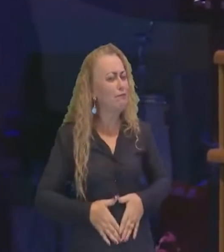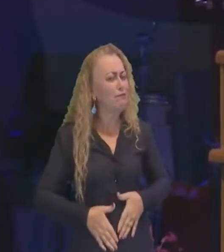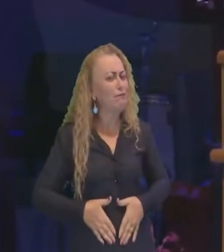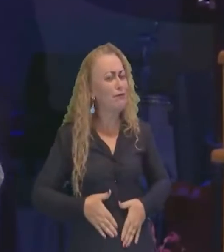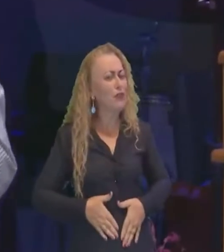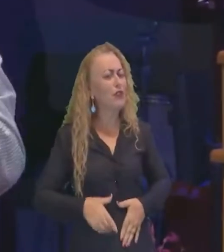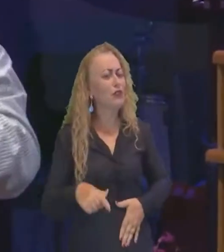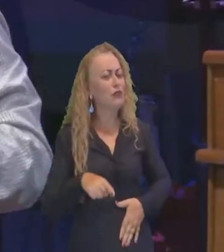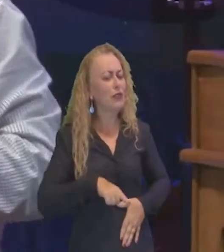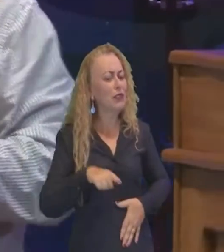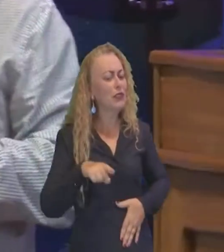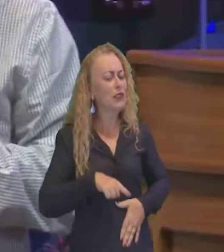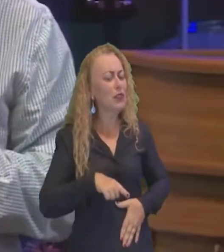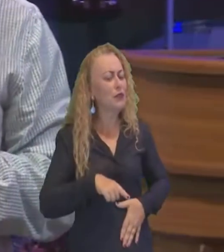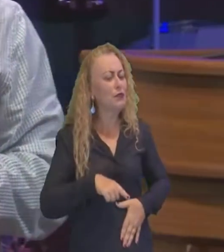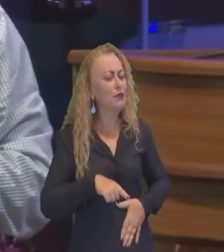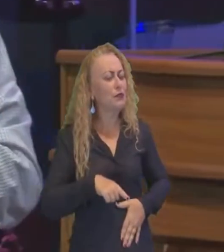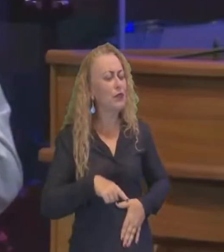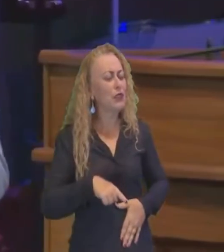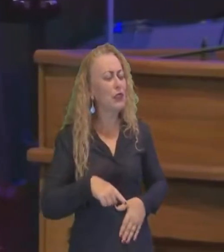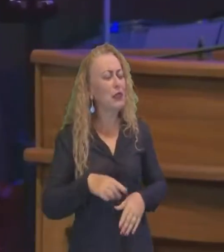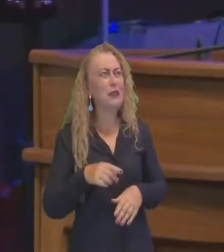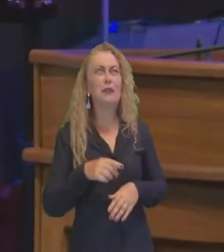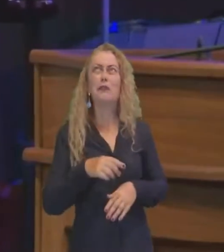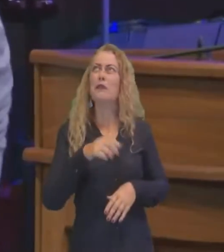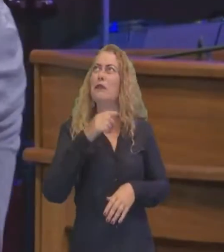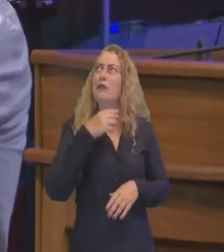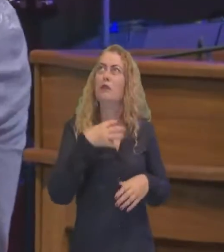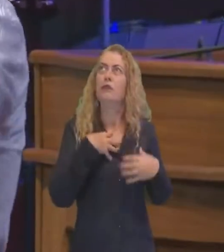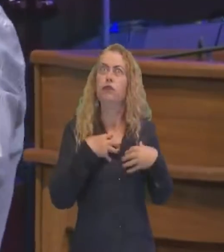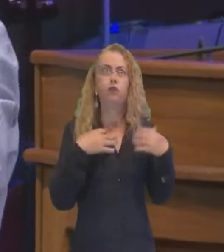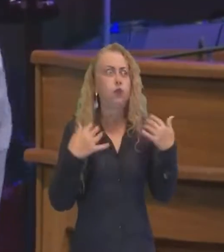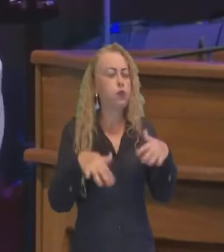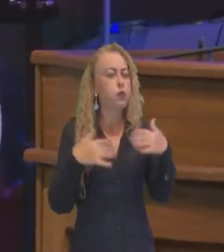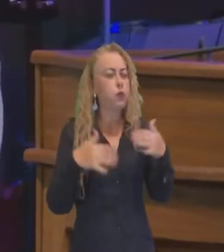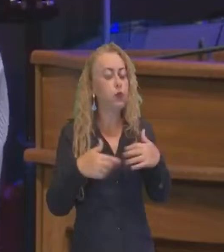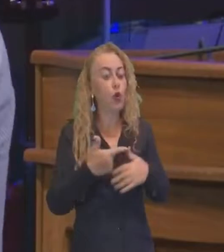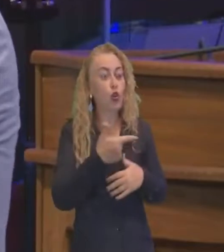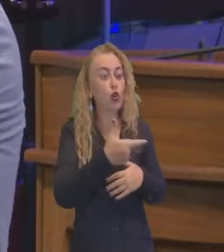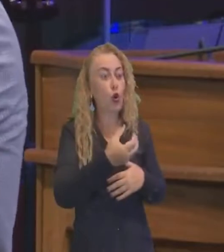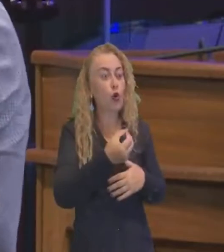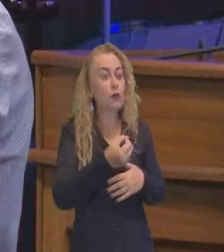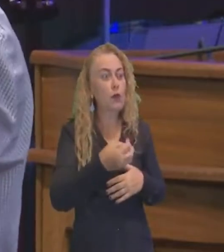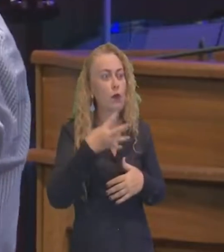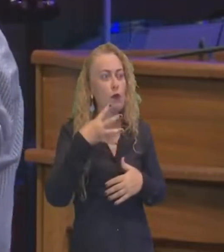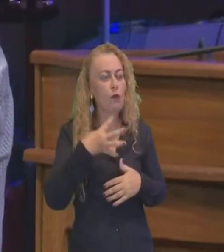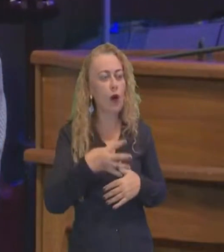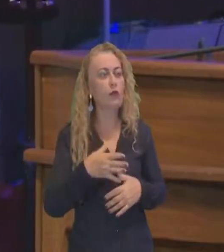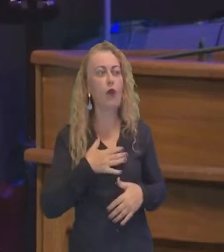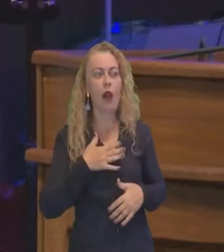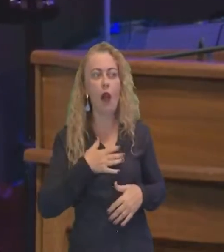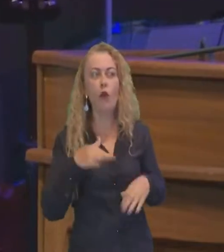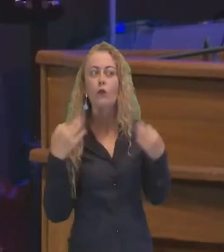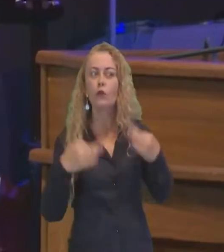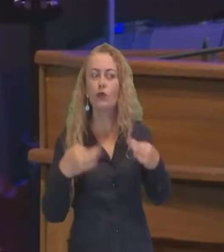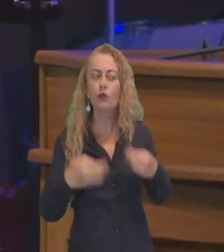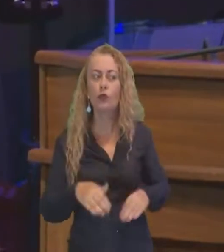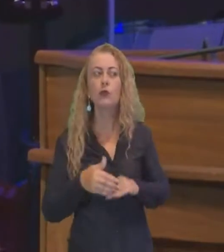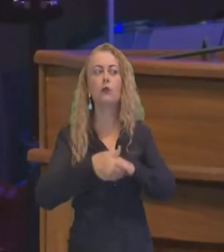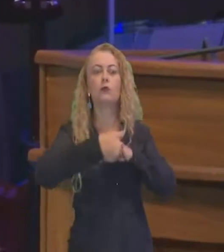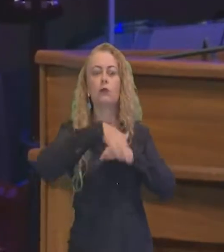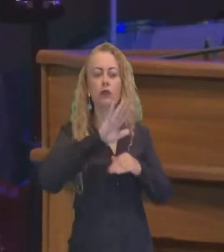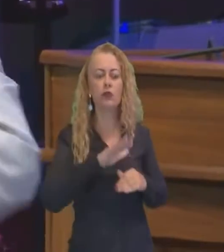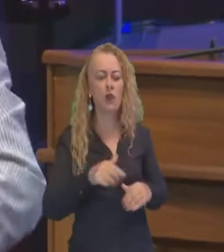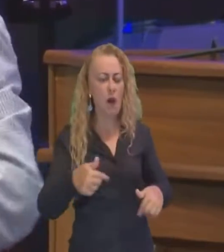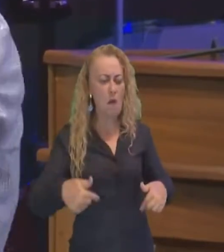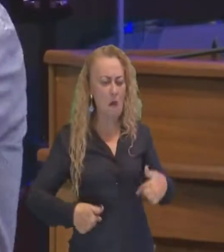tinha um plano de saúde, e fui no médico do plano, e o médico disse: isso aí é simples, faz 3 furinhos faz 3 furinhos na barriga,